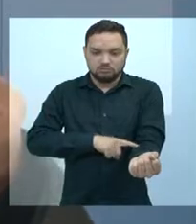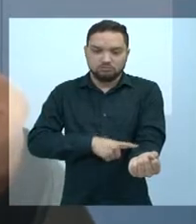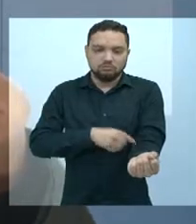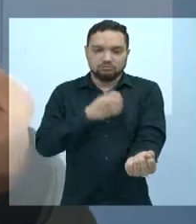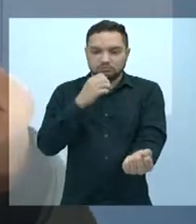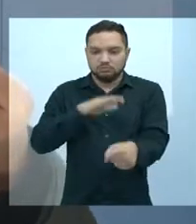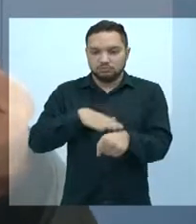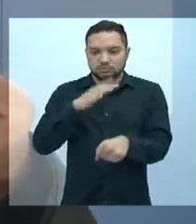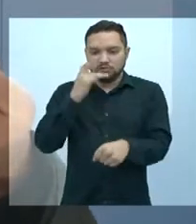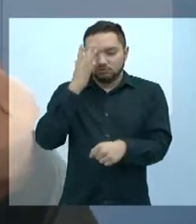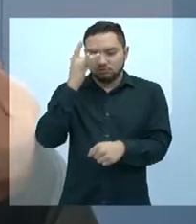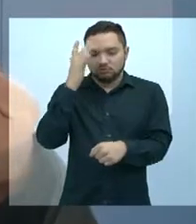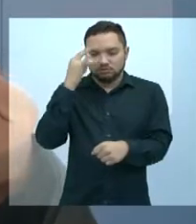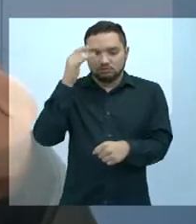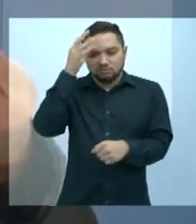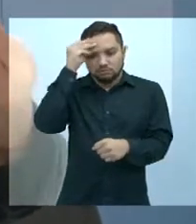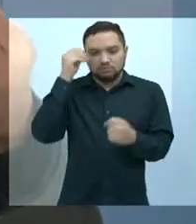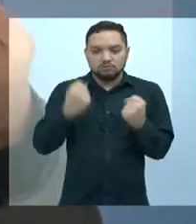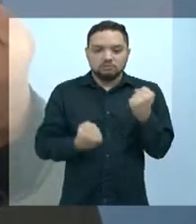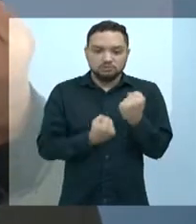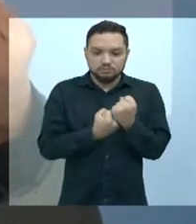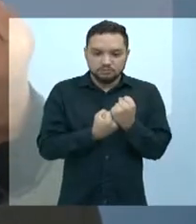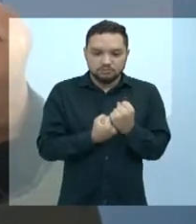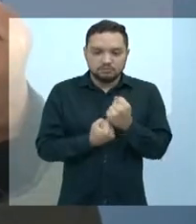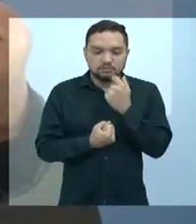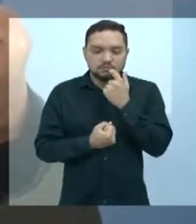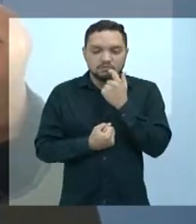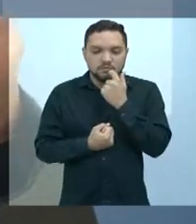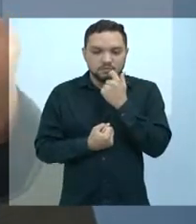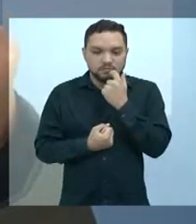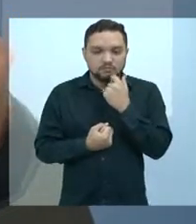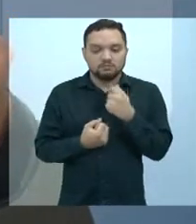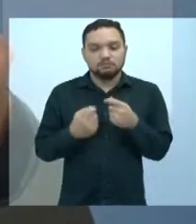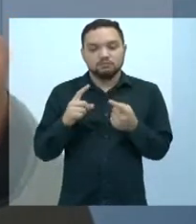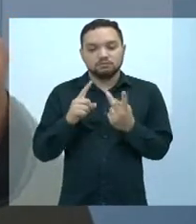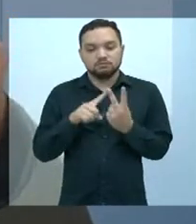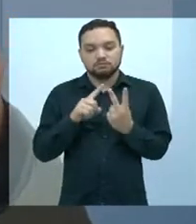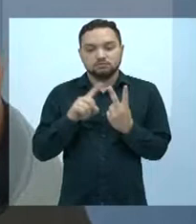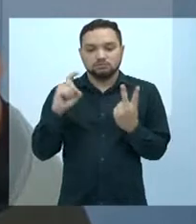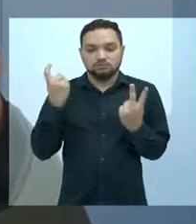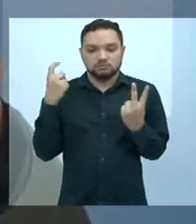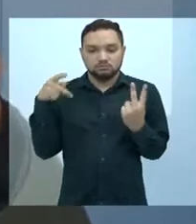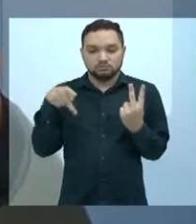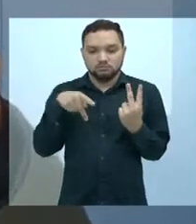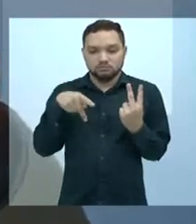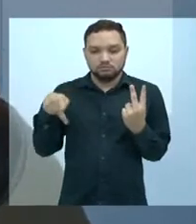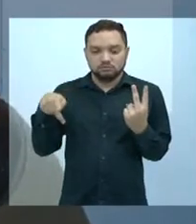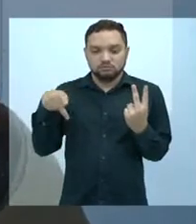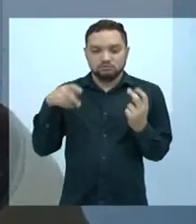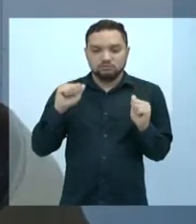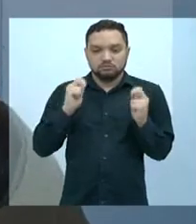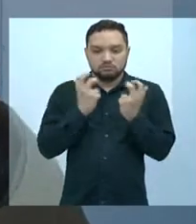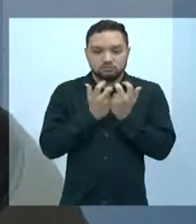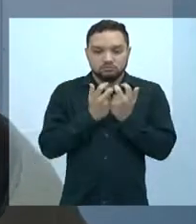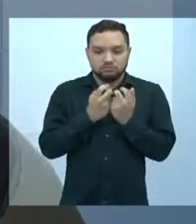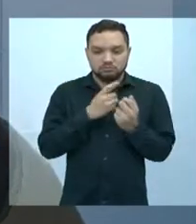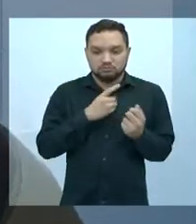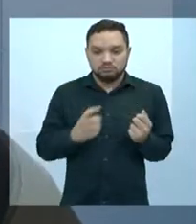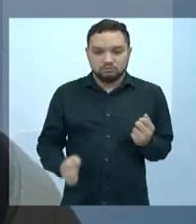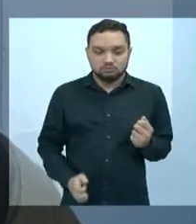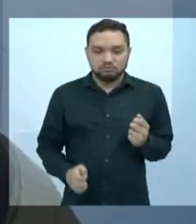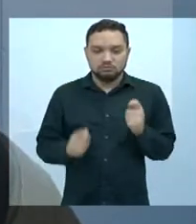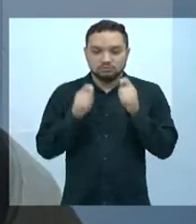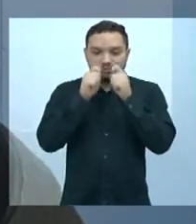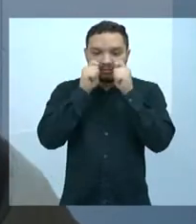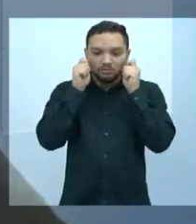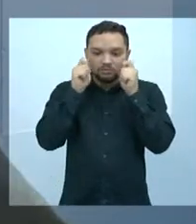mais fácil para o Camilo apoiar, certo? E o outro é o ex-presidente aqui da Câmara e hoje deputado estadual, Acrisio